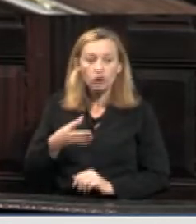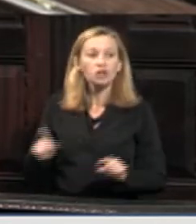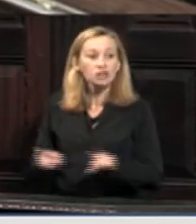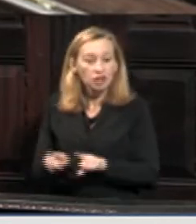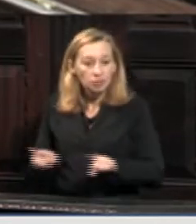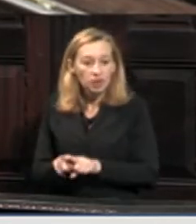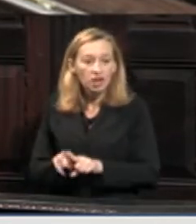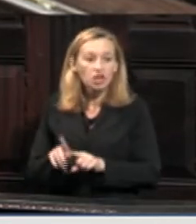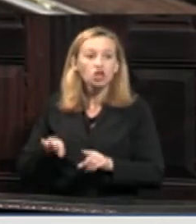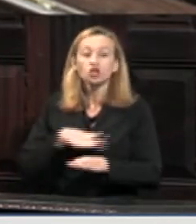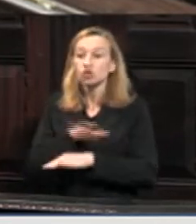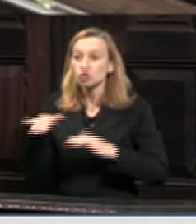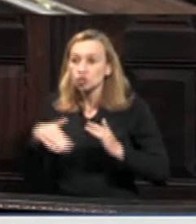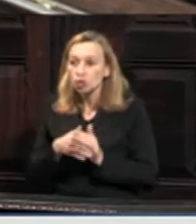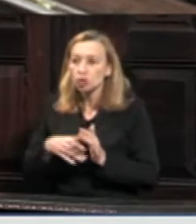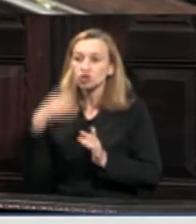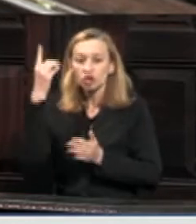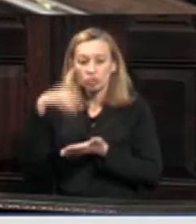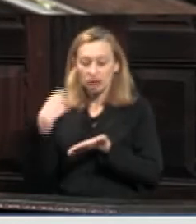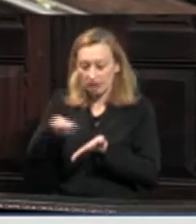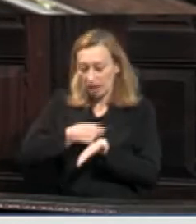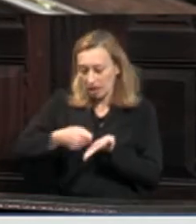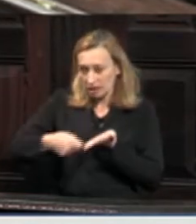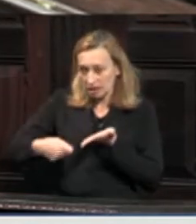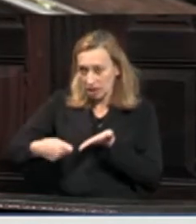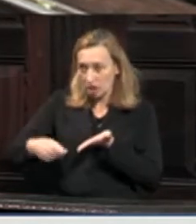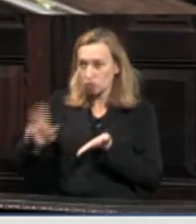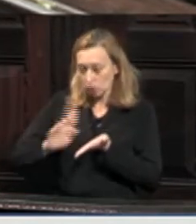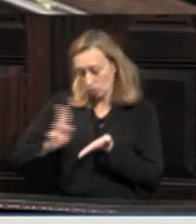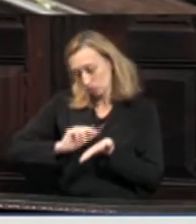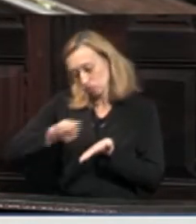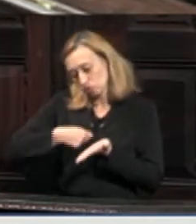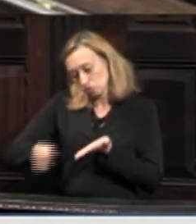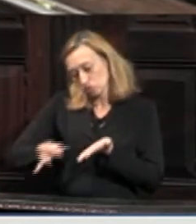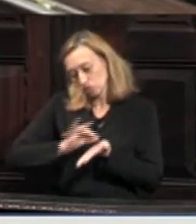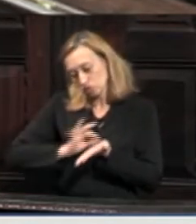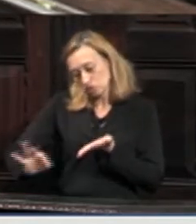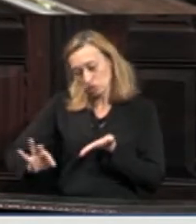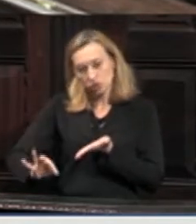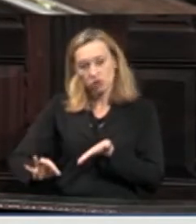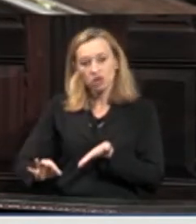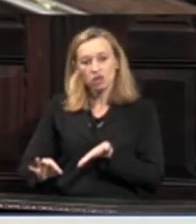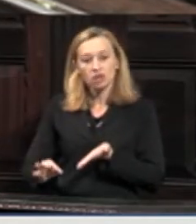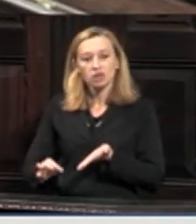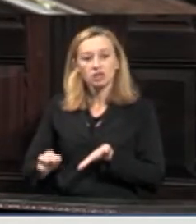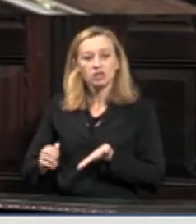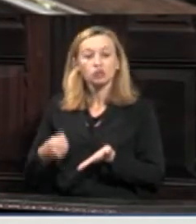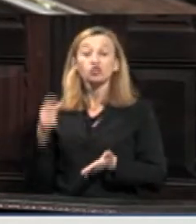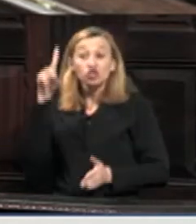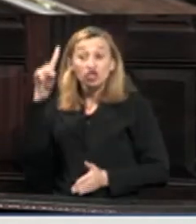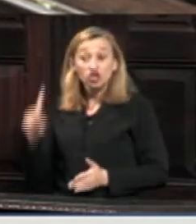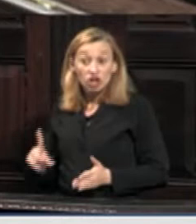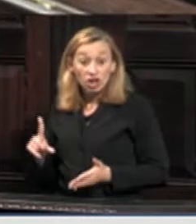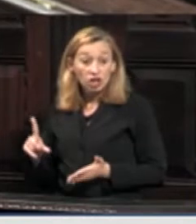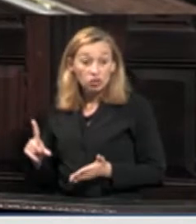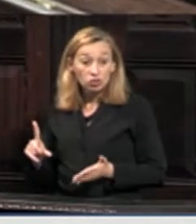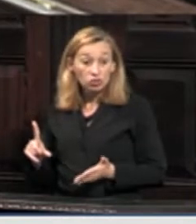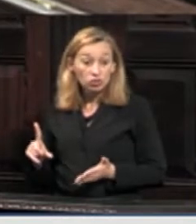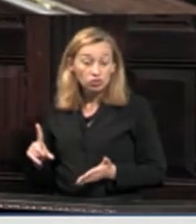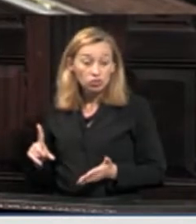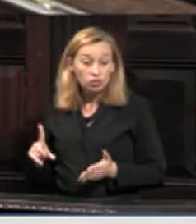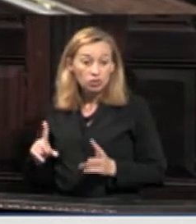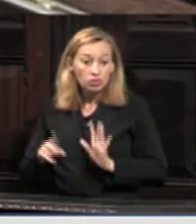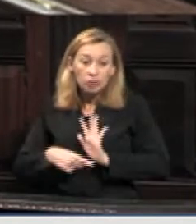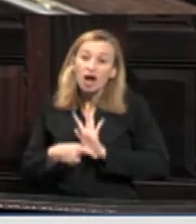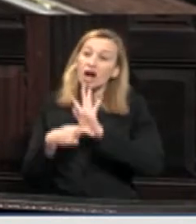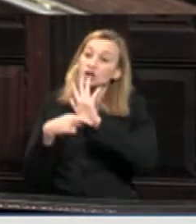por todos os deputados que queiram assinar, obviamente, a gente garanta na LOA recursos